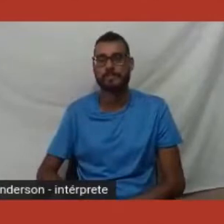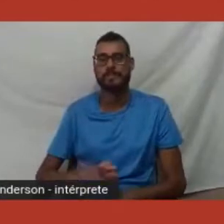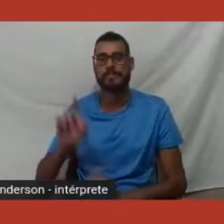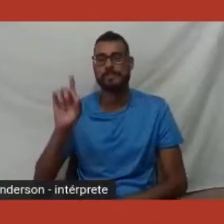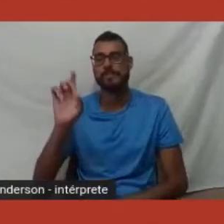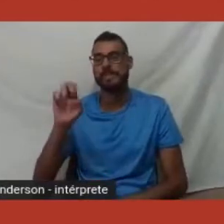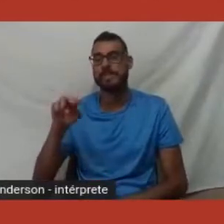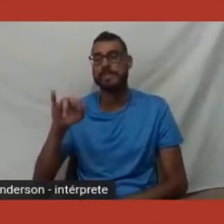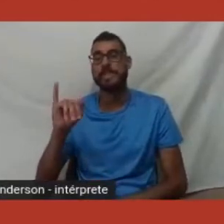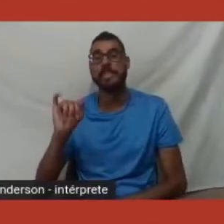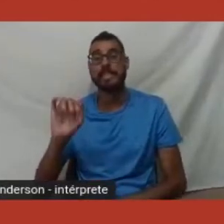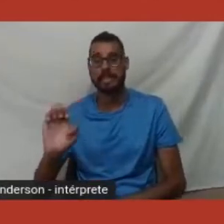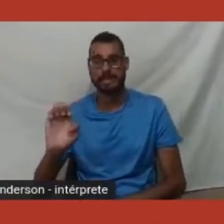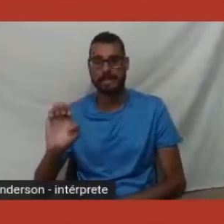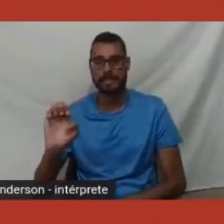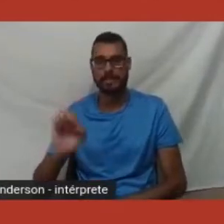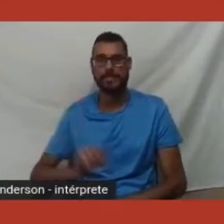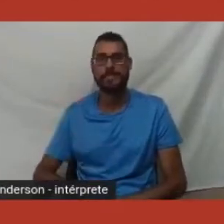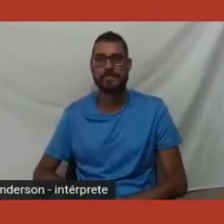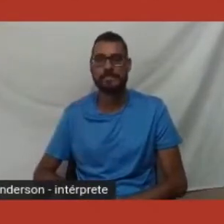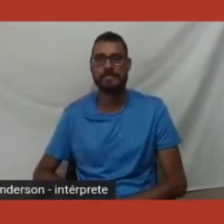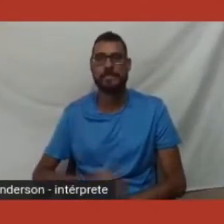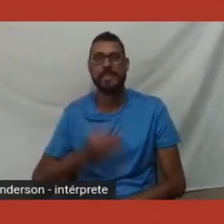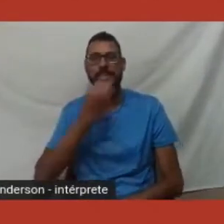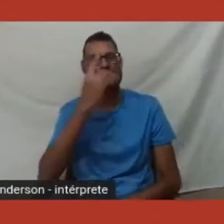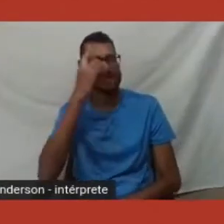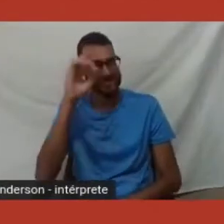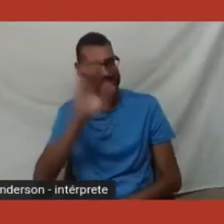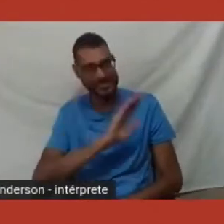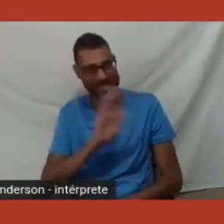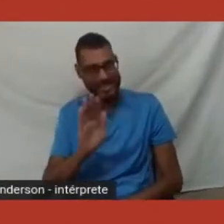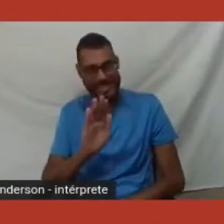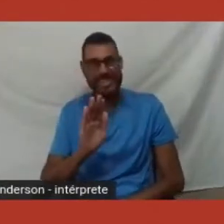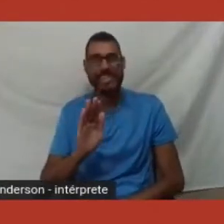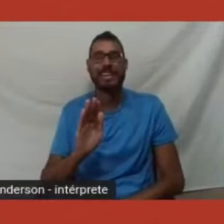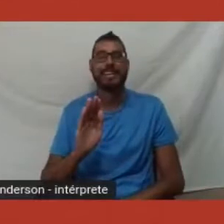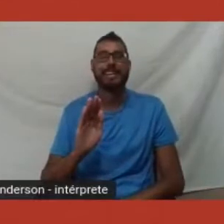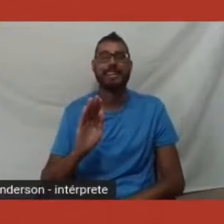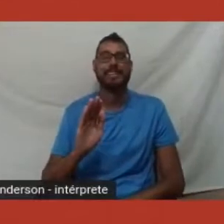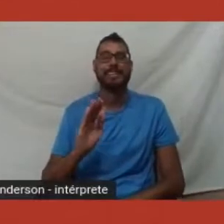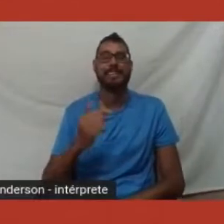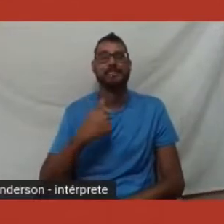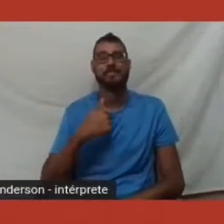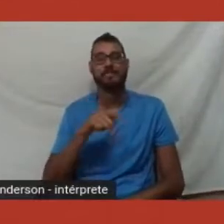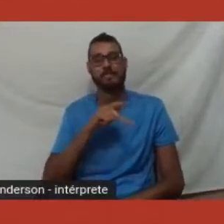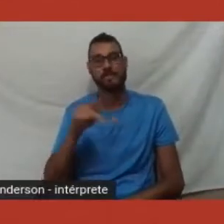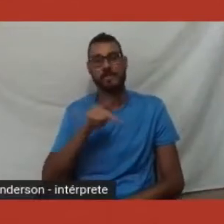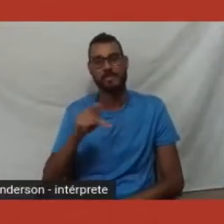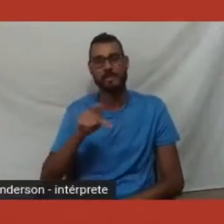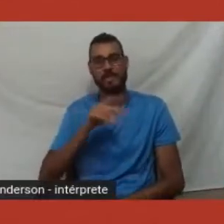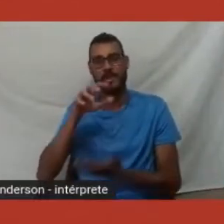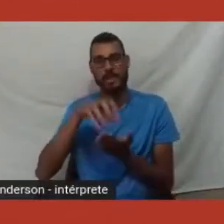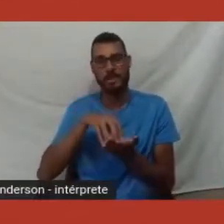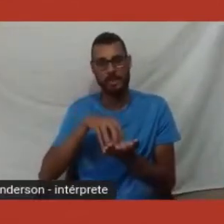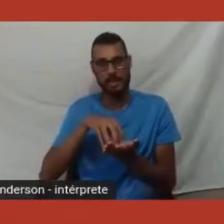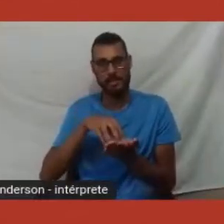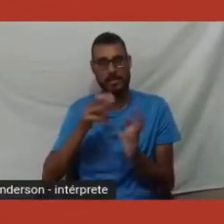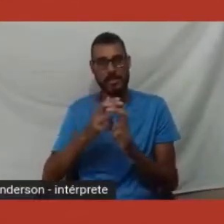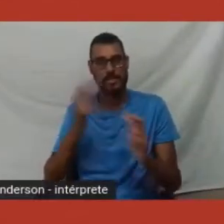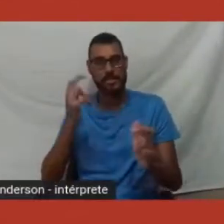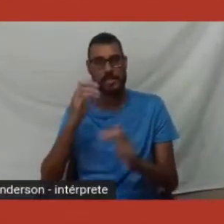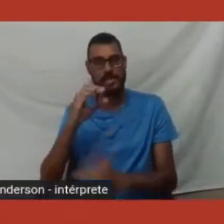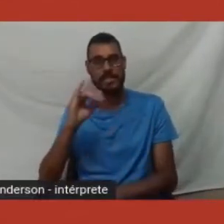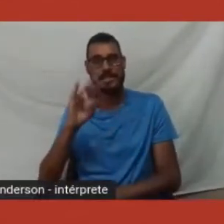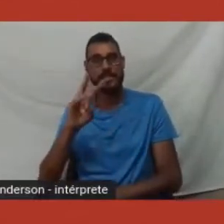Denise, por favor. Oi, bom dia. Eu sou docente aqui do Departamento de Engenharia